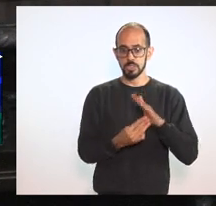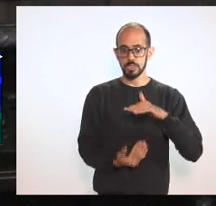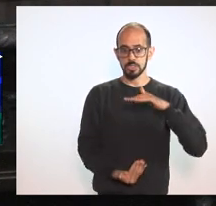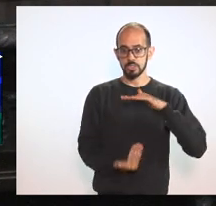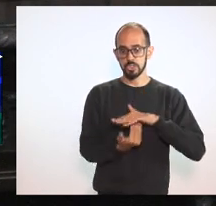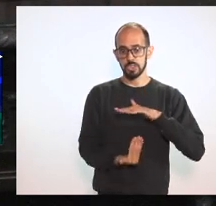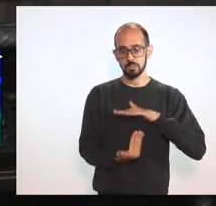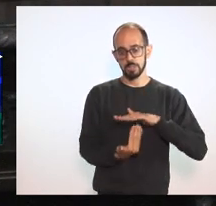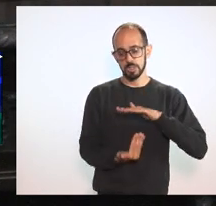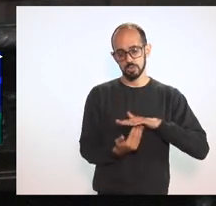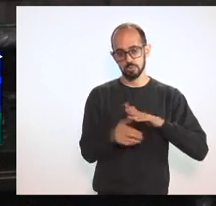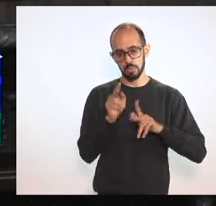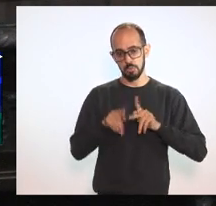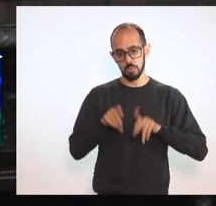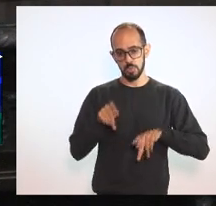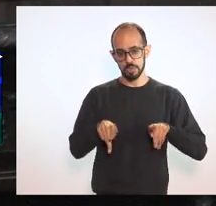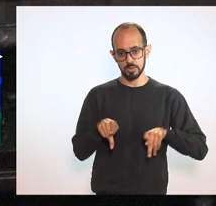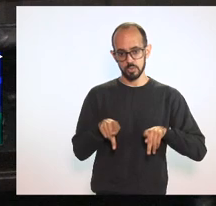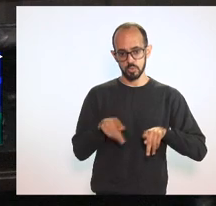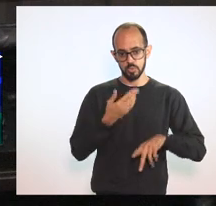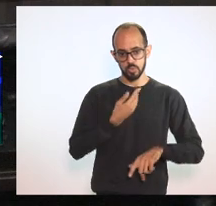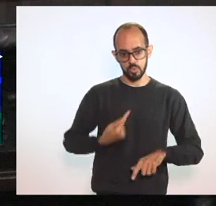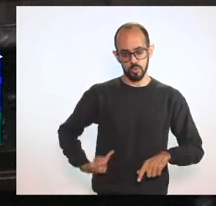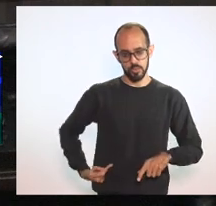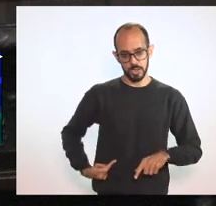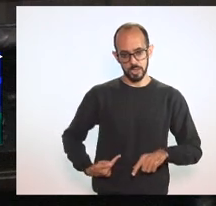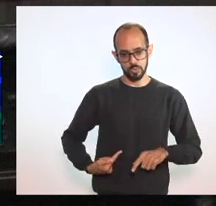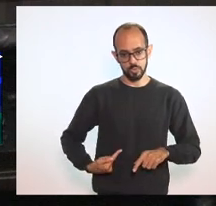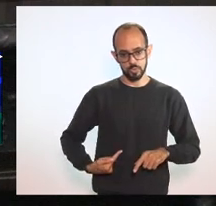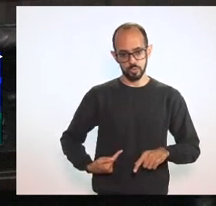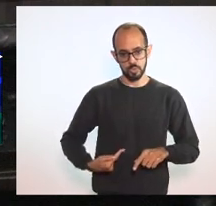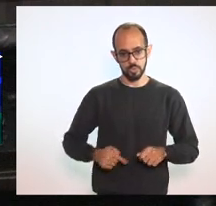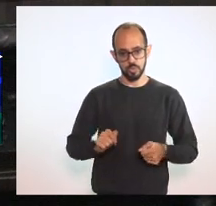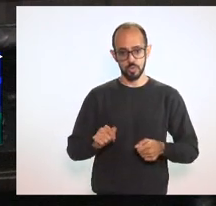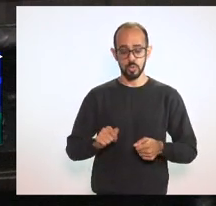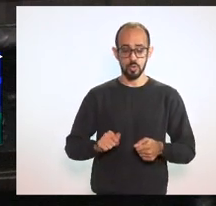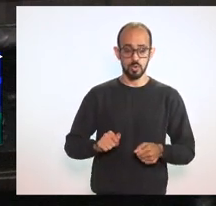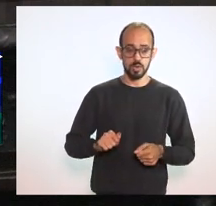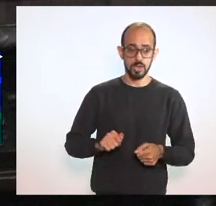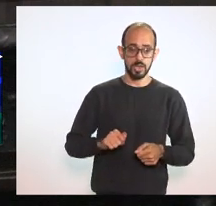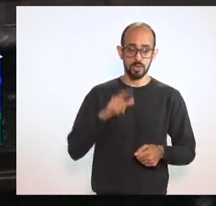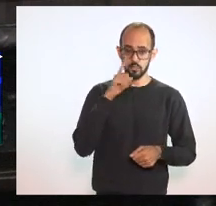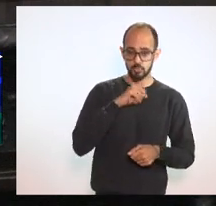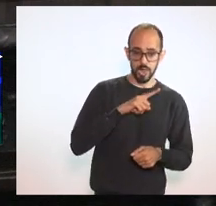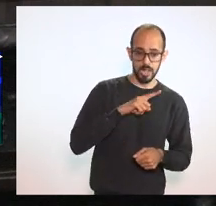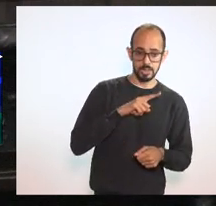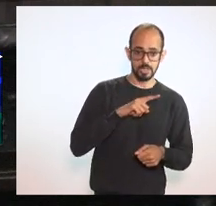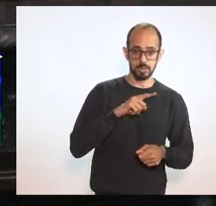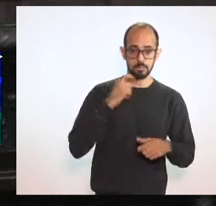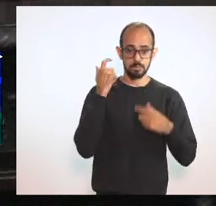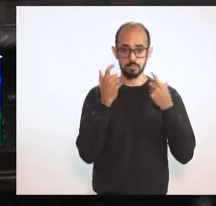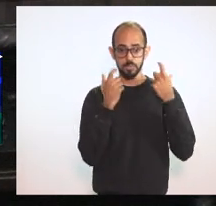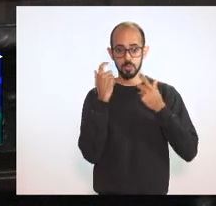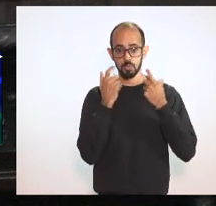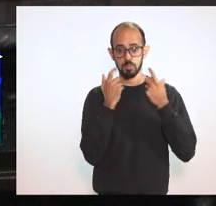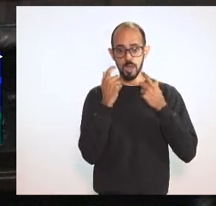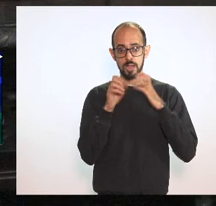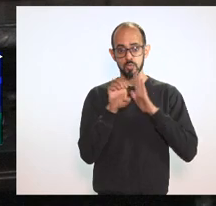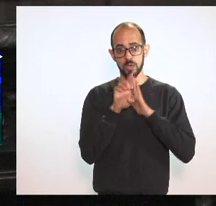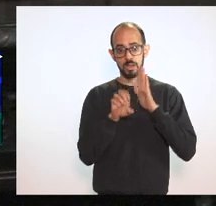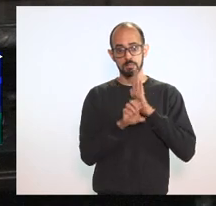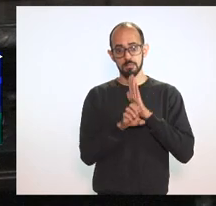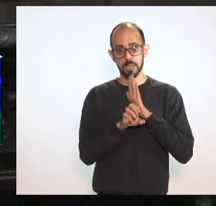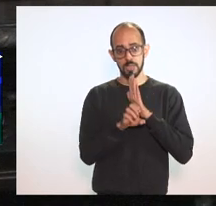governador nesse ponto do governador desde festa evita preocupado com seu alinhamento com o governo federal e